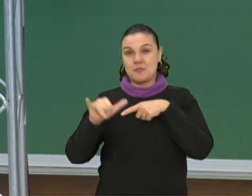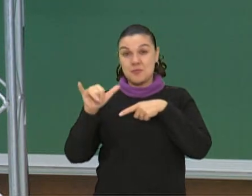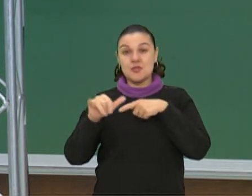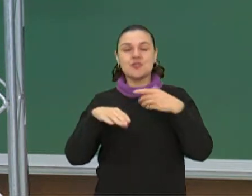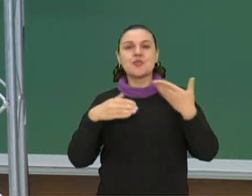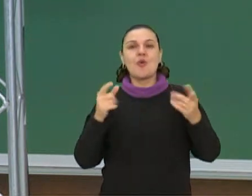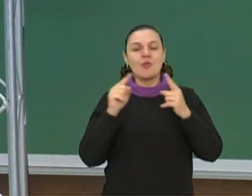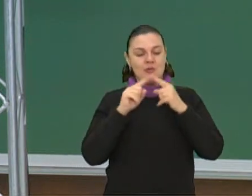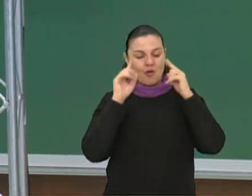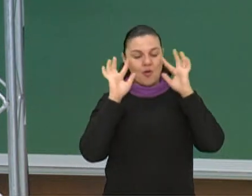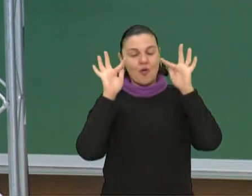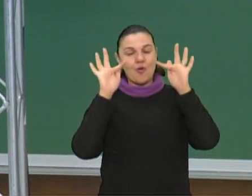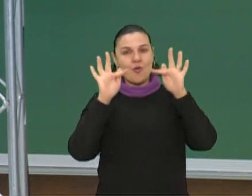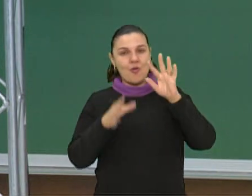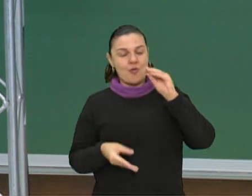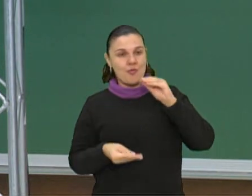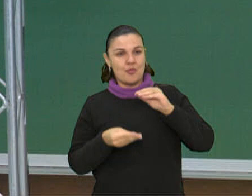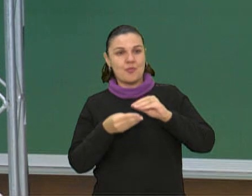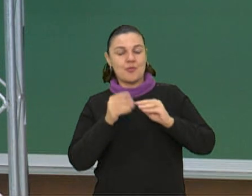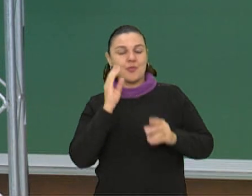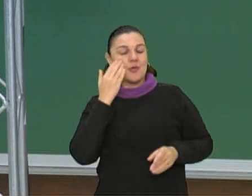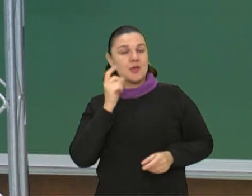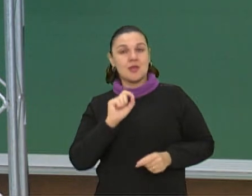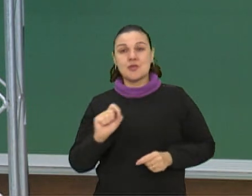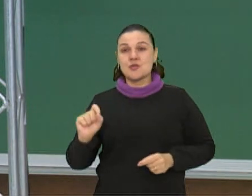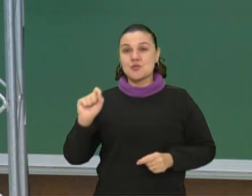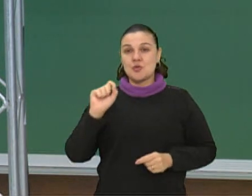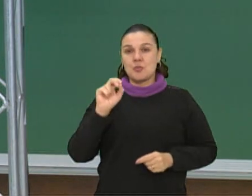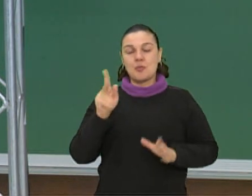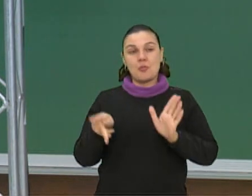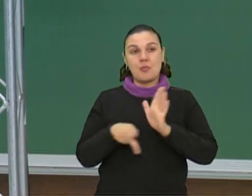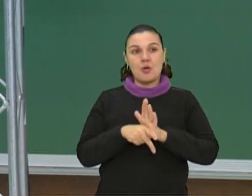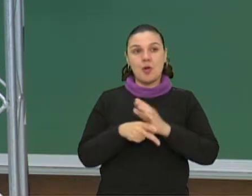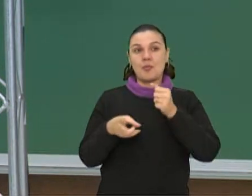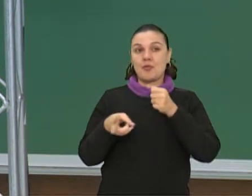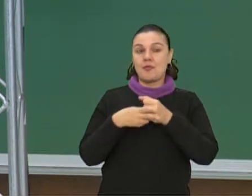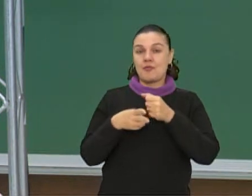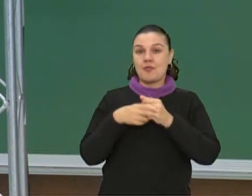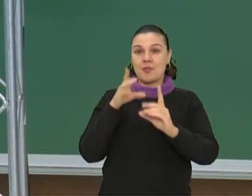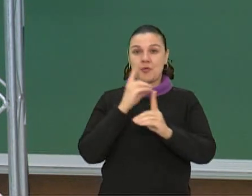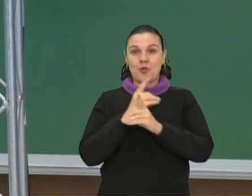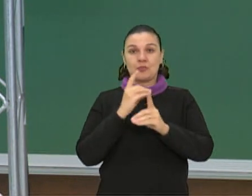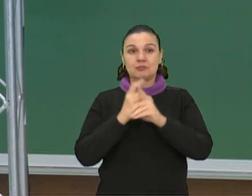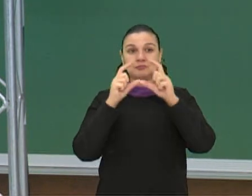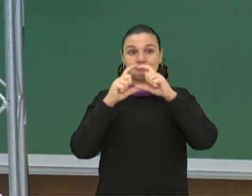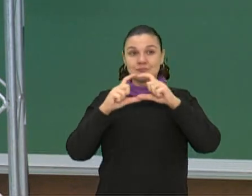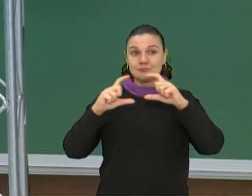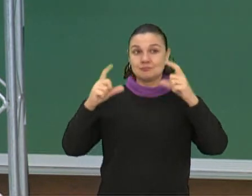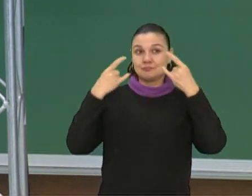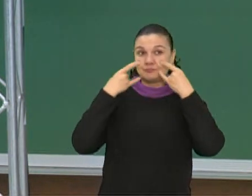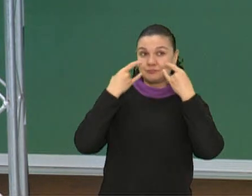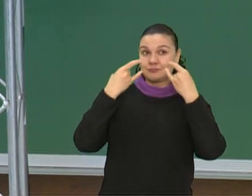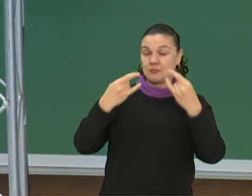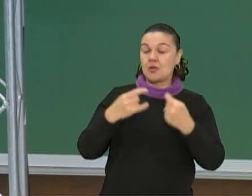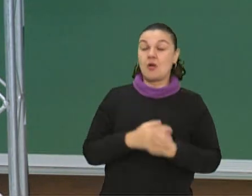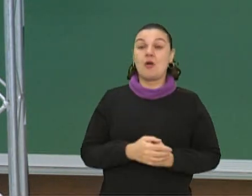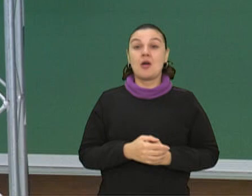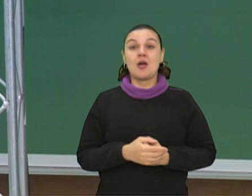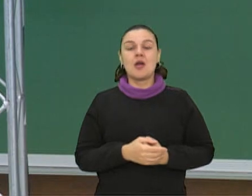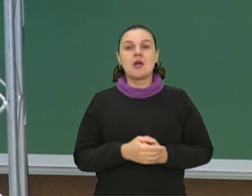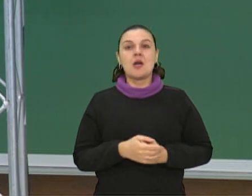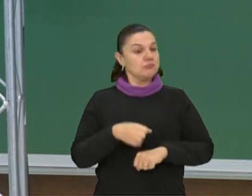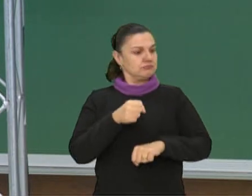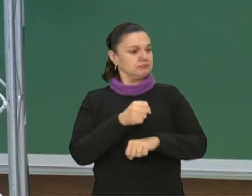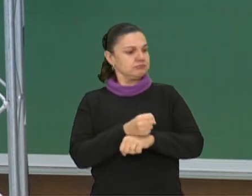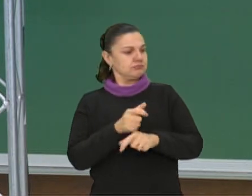a conclusão que chegamos em relação aos verbos identificados no refrão? Então você fala, olha, pane